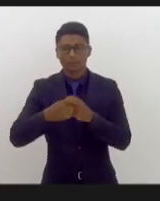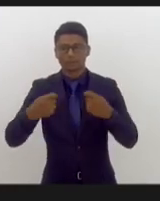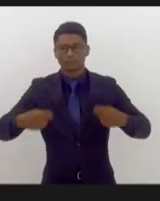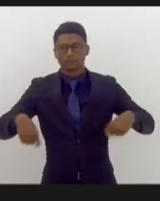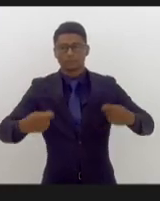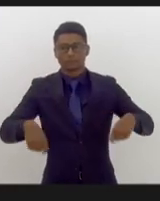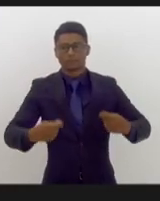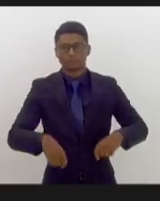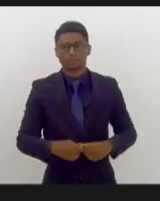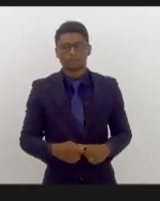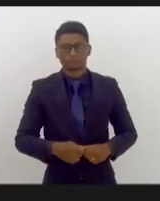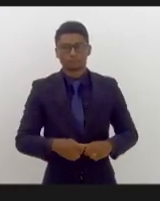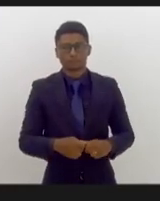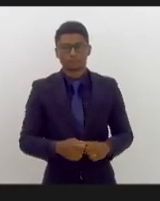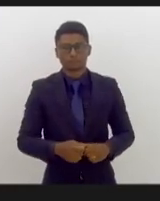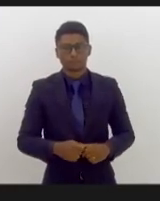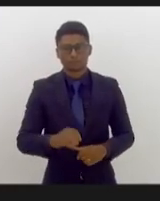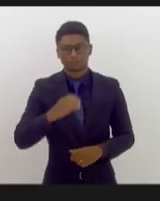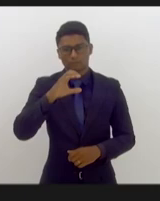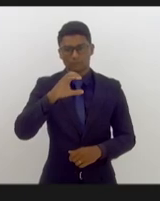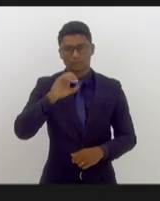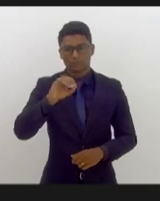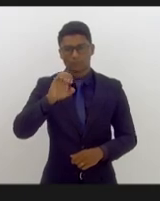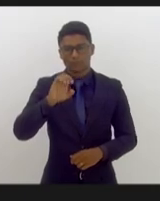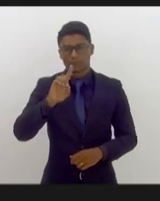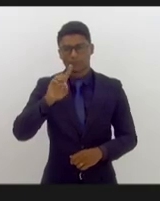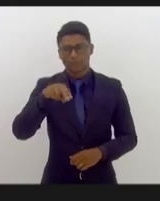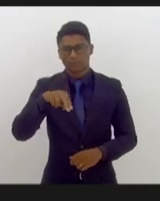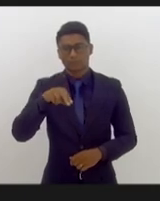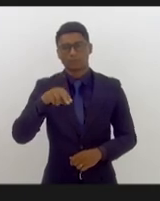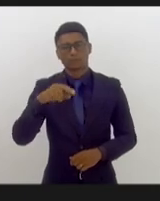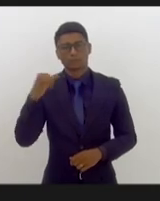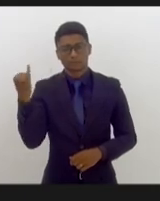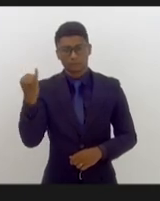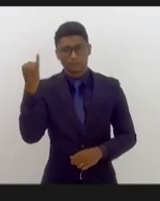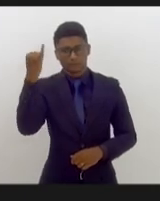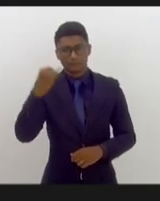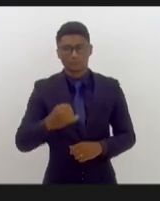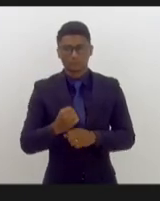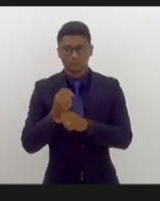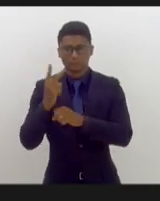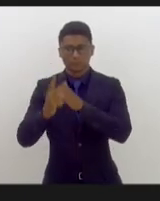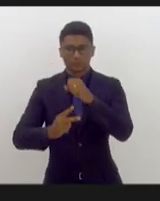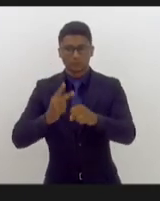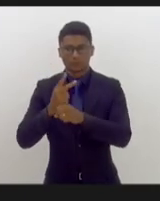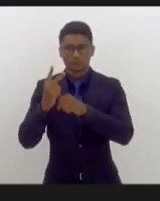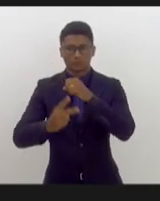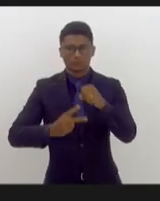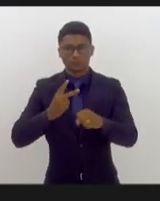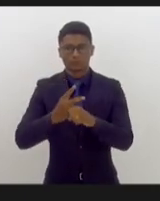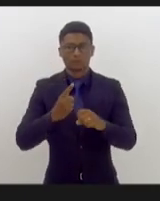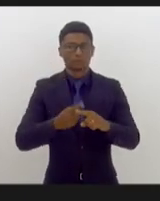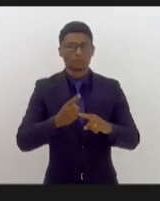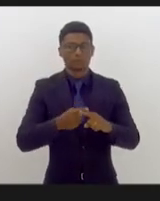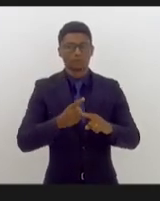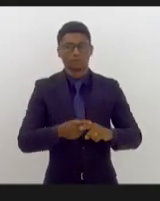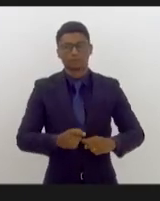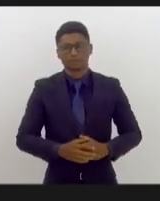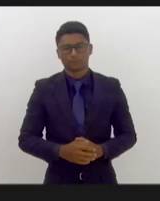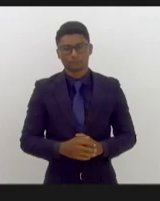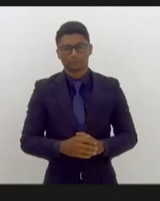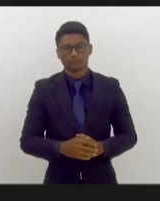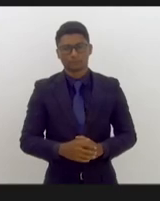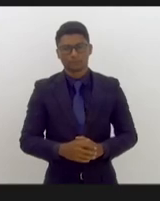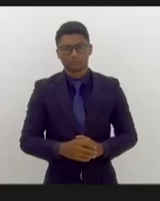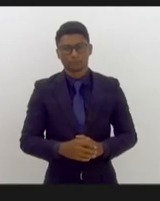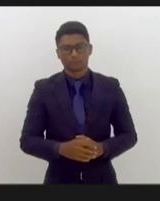O nosso congresso, nosso COED, né, ele tem a sua importância, como eu já falei, a cada 2 anos, porque a gente faz,